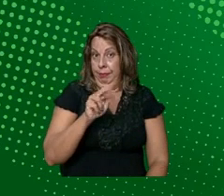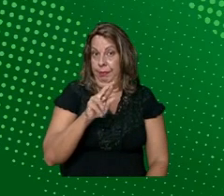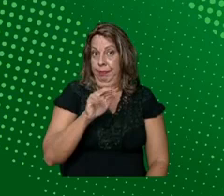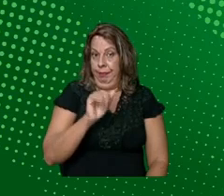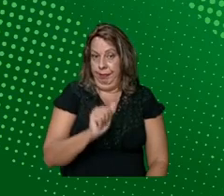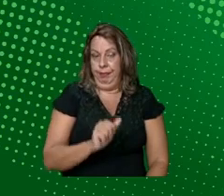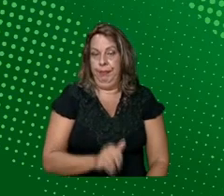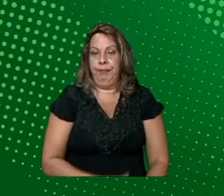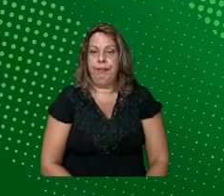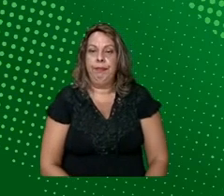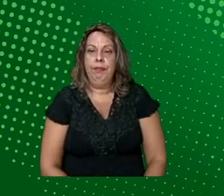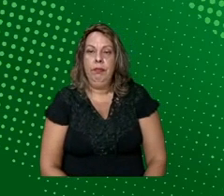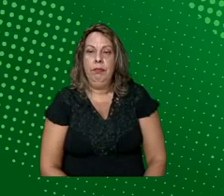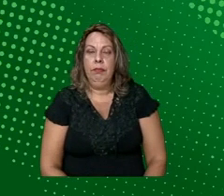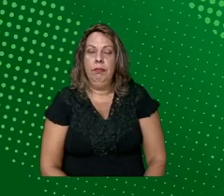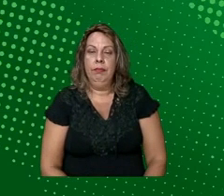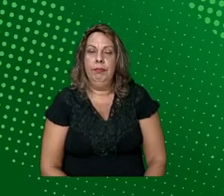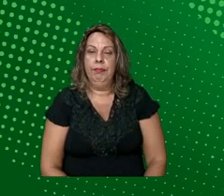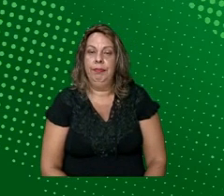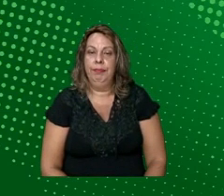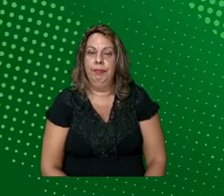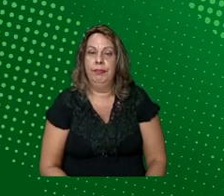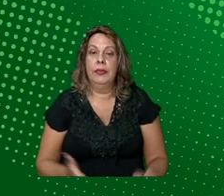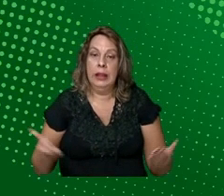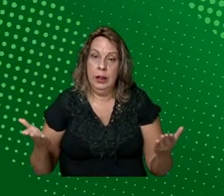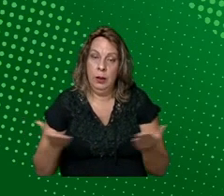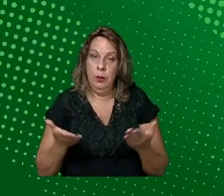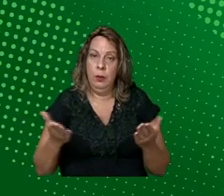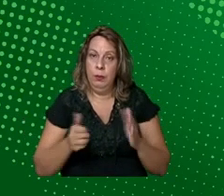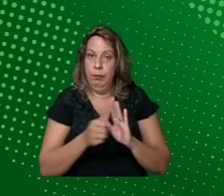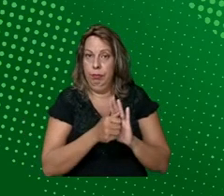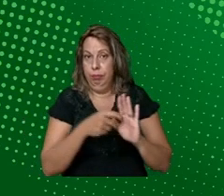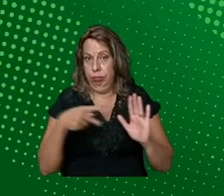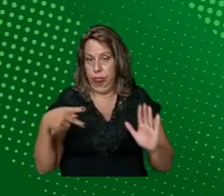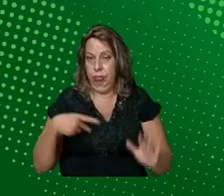Orlando Dantas. Olha só! E agora?